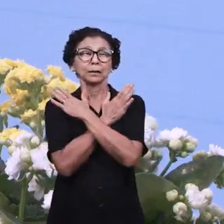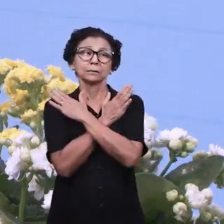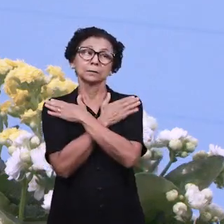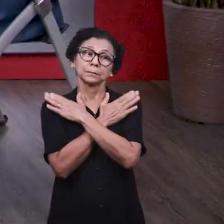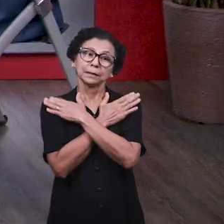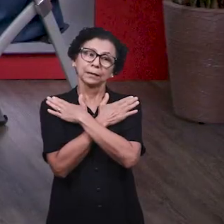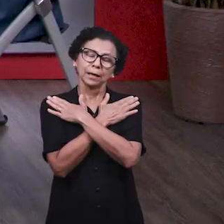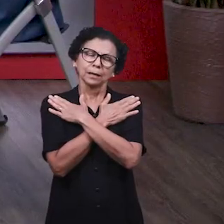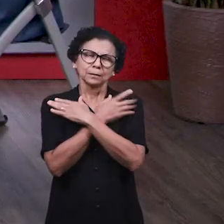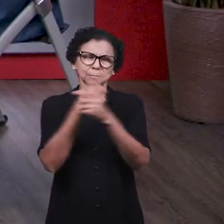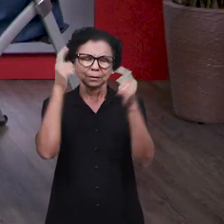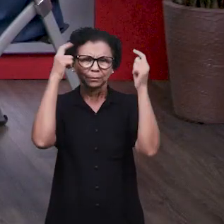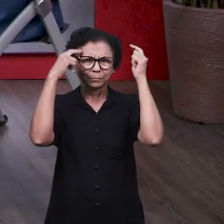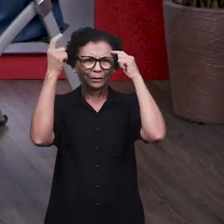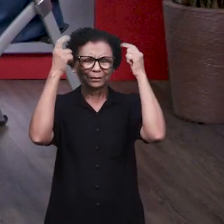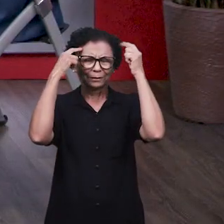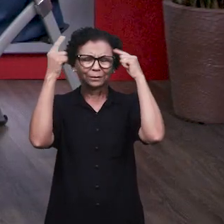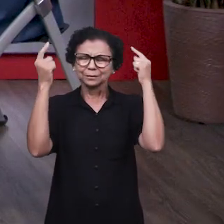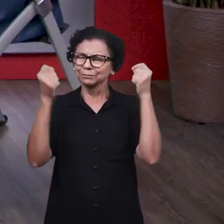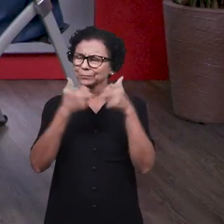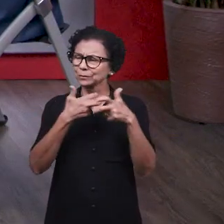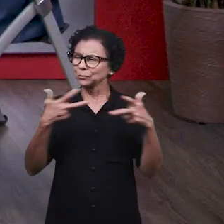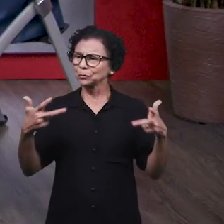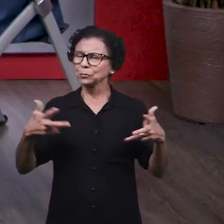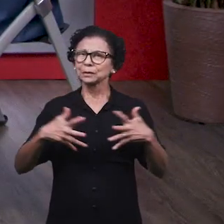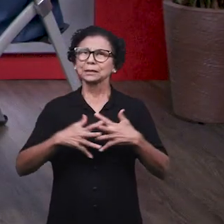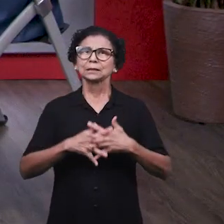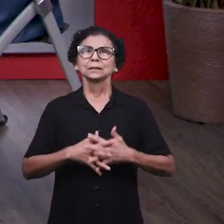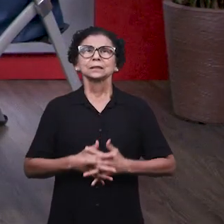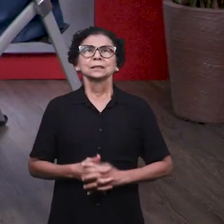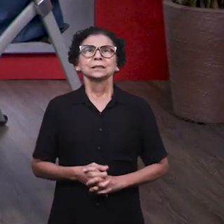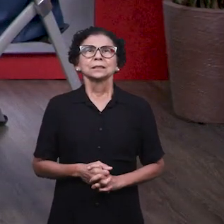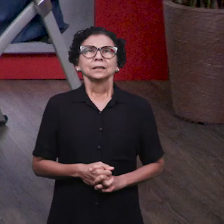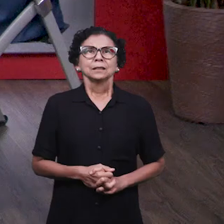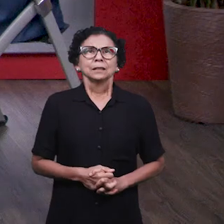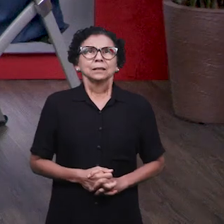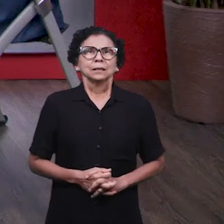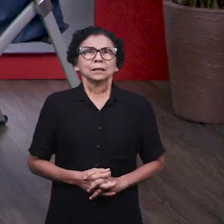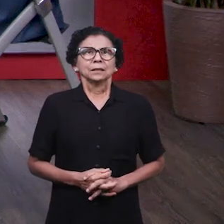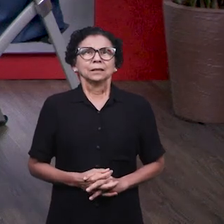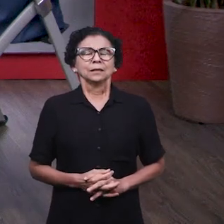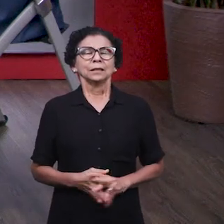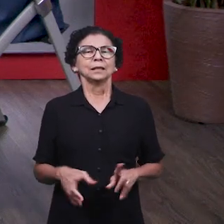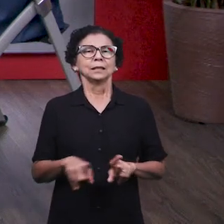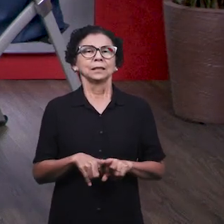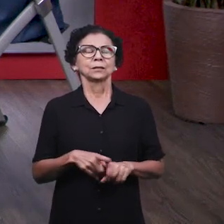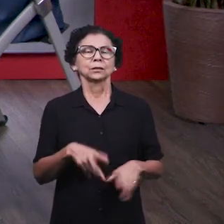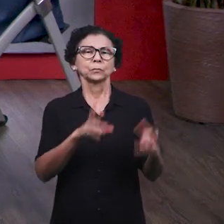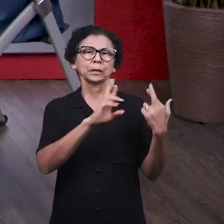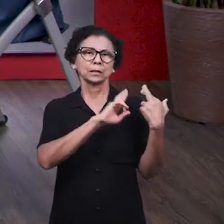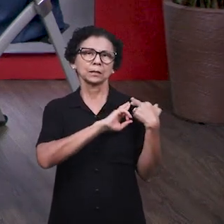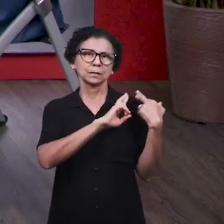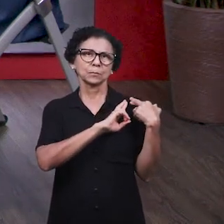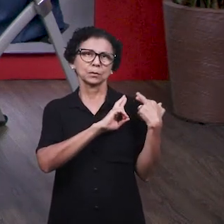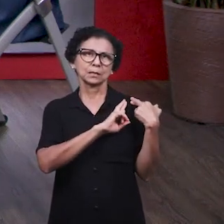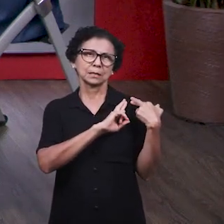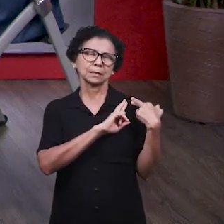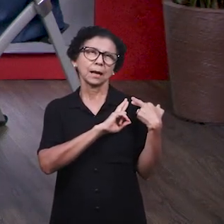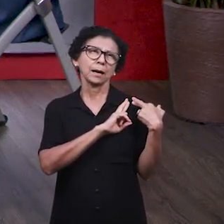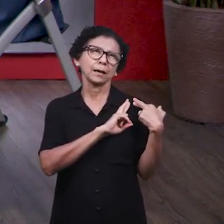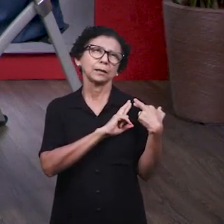eu risco imaginei. social muito grande, Aí né? eu falei: "Não, eu tenho também", eu era titular de uma vara, de juizado especial criminal, antigo,